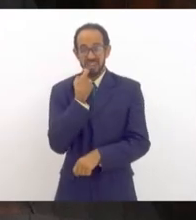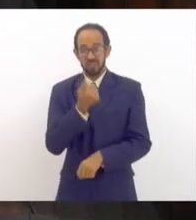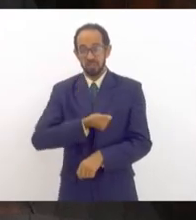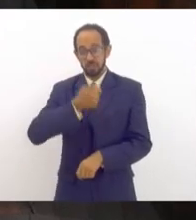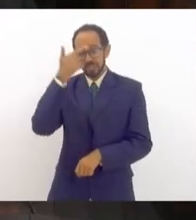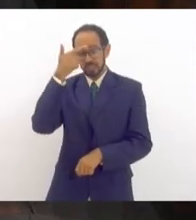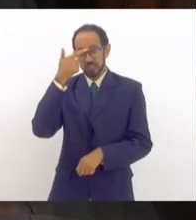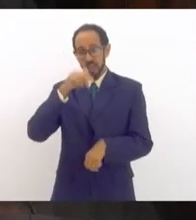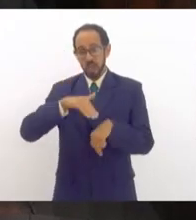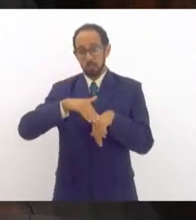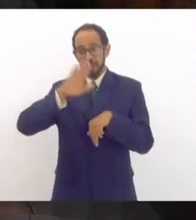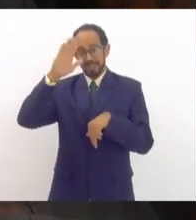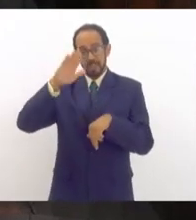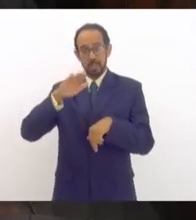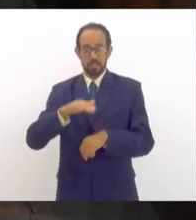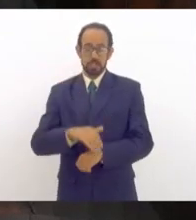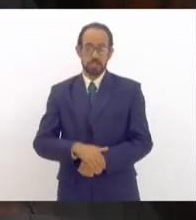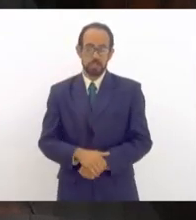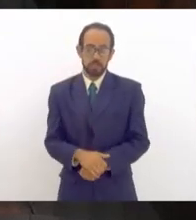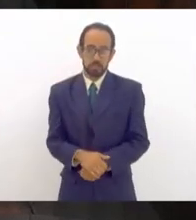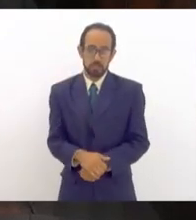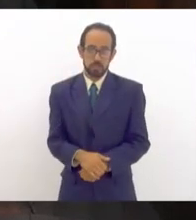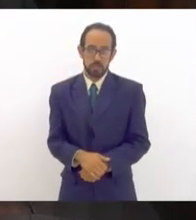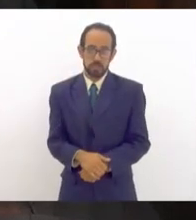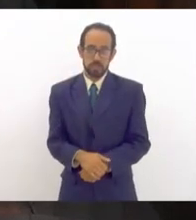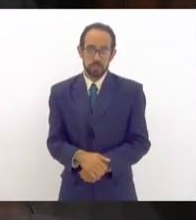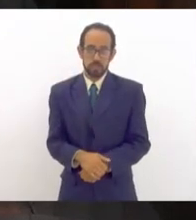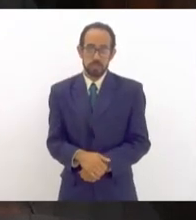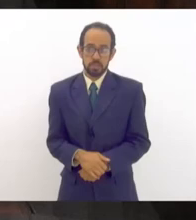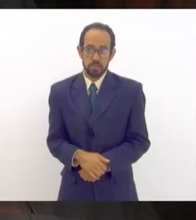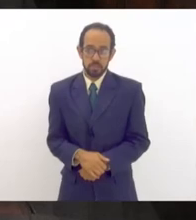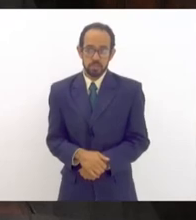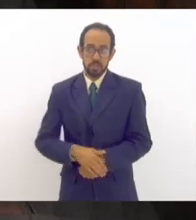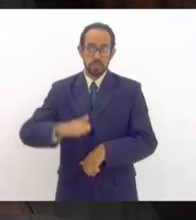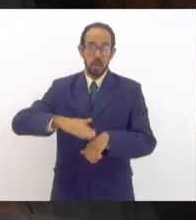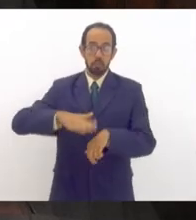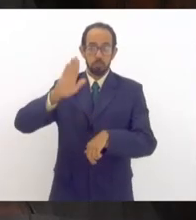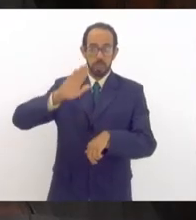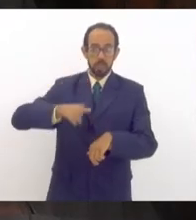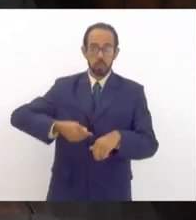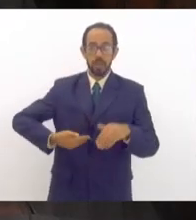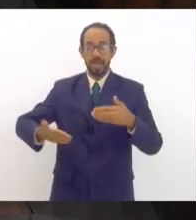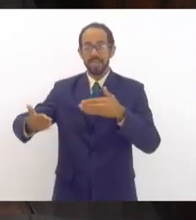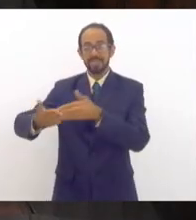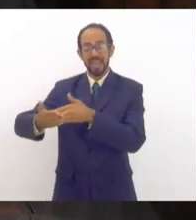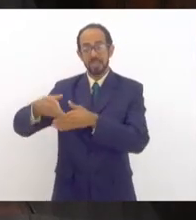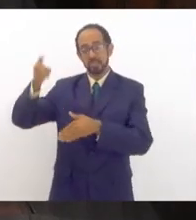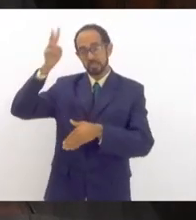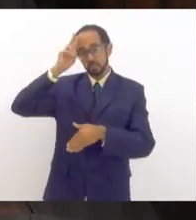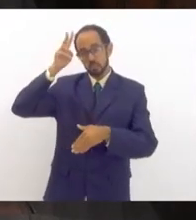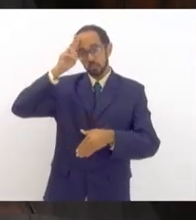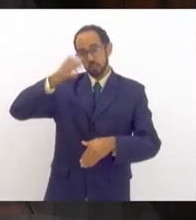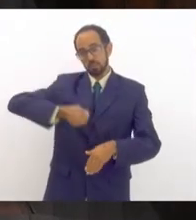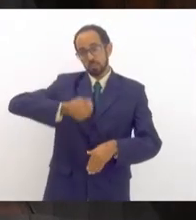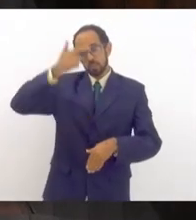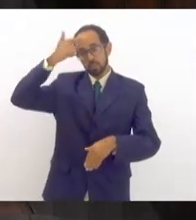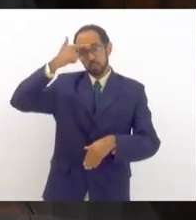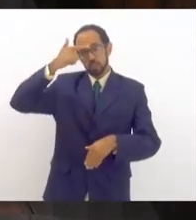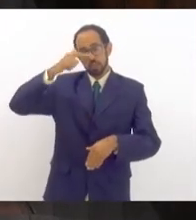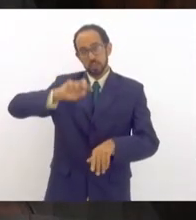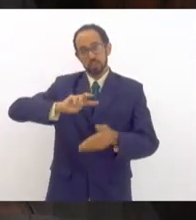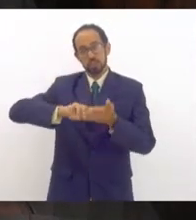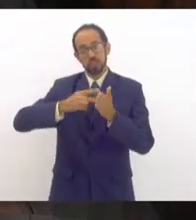tem um aumento tem um acréscimo e que ele fica e o acréscimo permanece até a segunda-feira meio-dia ou seja trabalhador